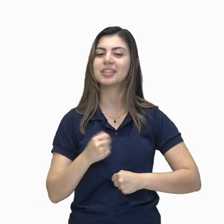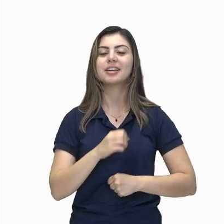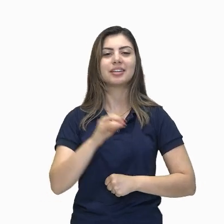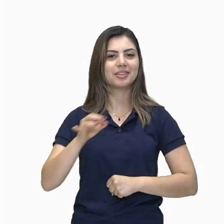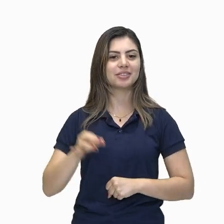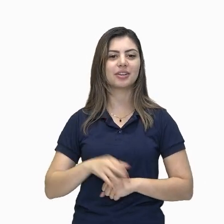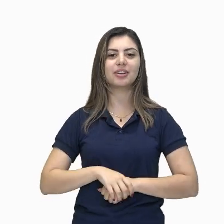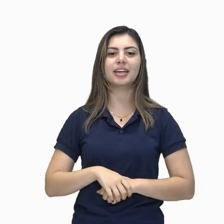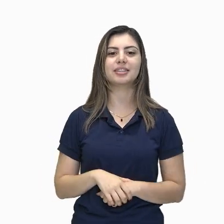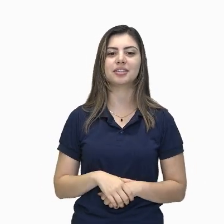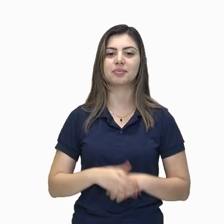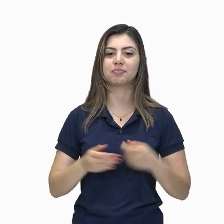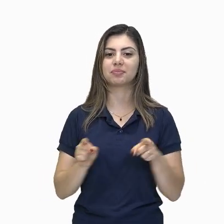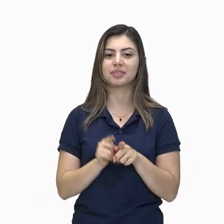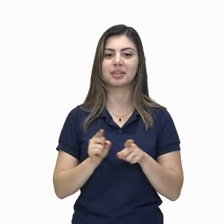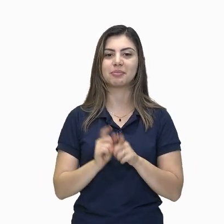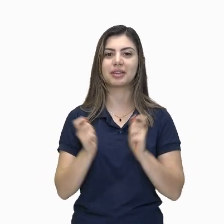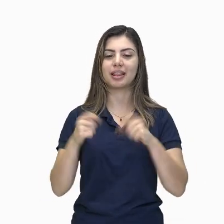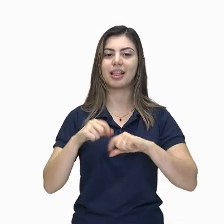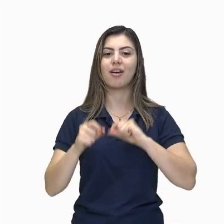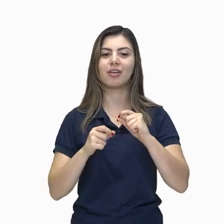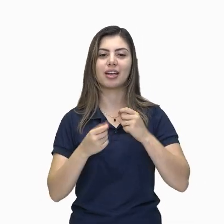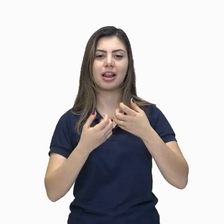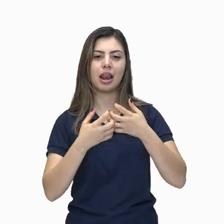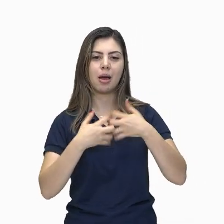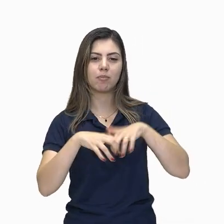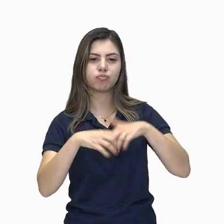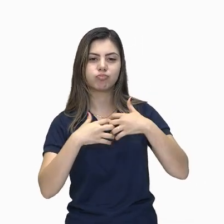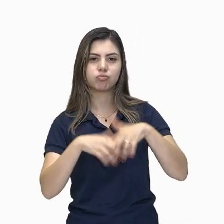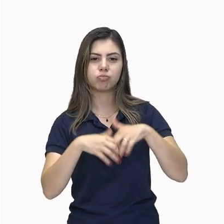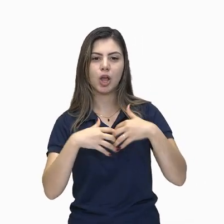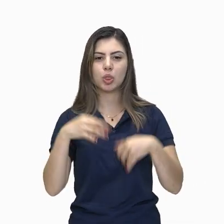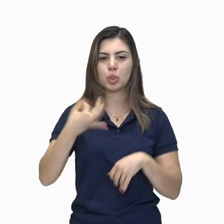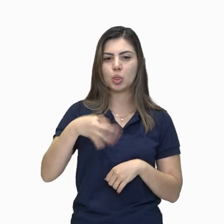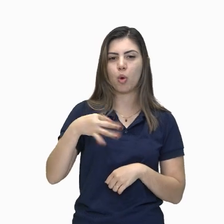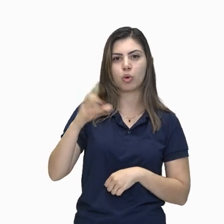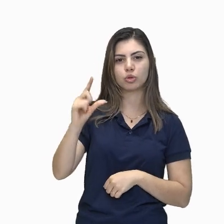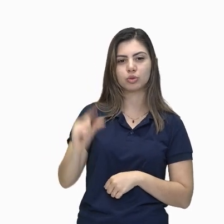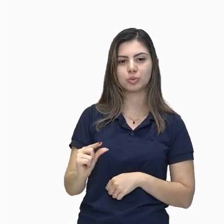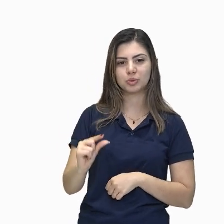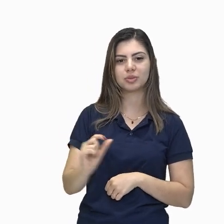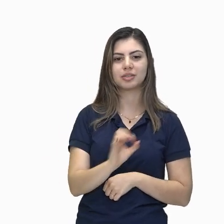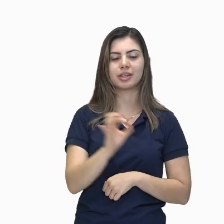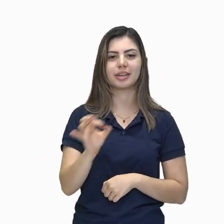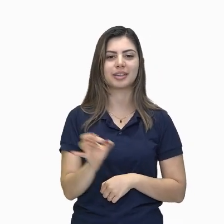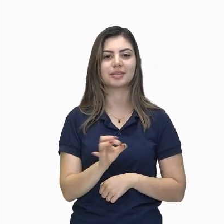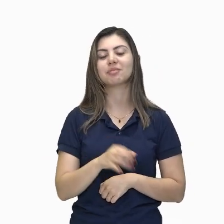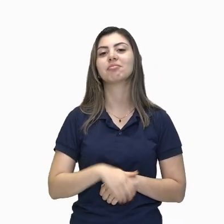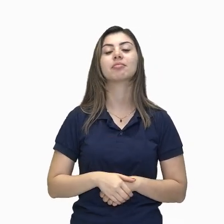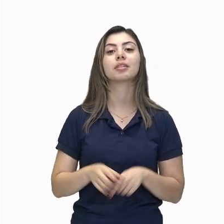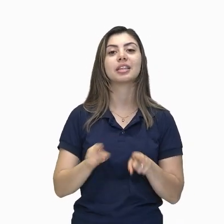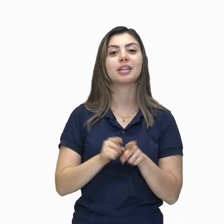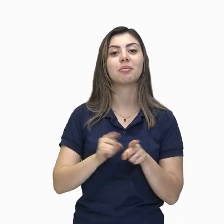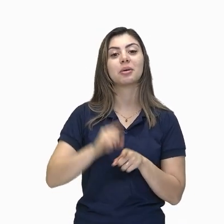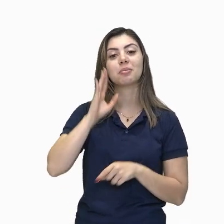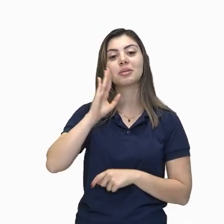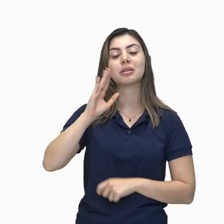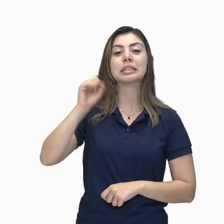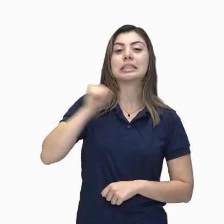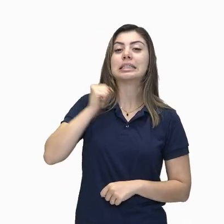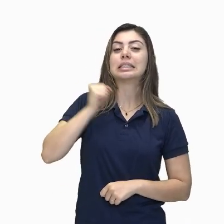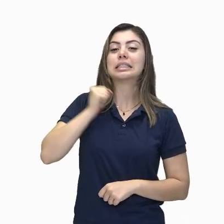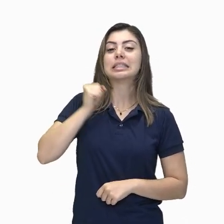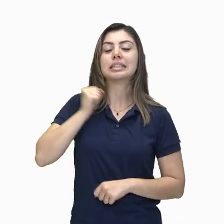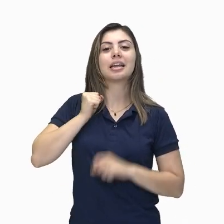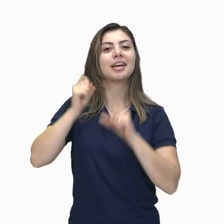articulares por causa dessa atividade. Reduz, eu acho que é um dos principais benefícios aí, é a redução do